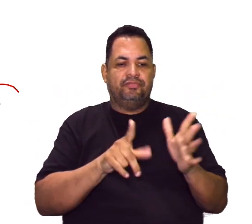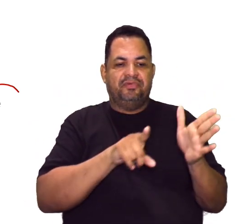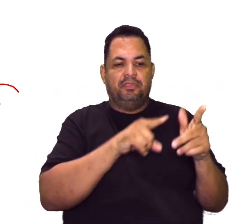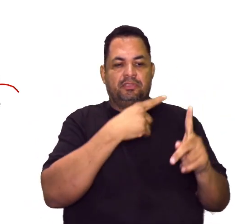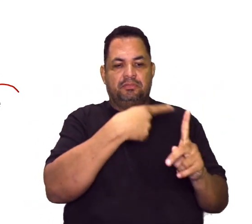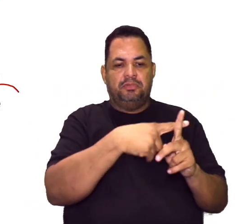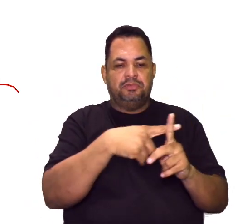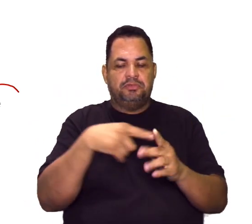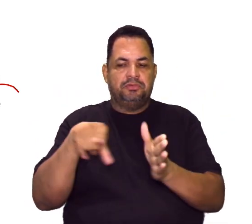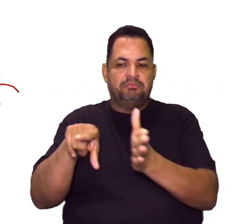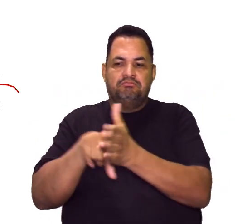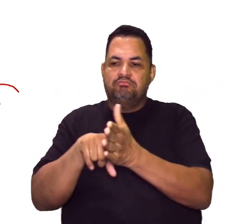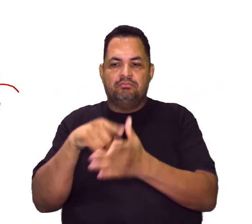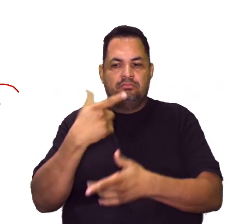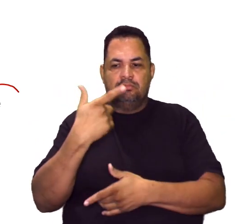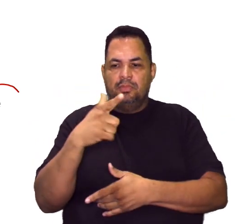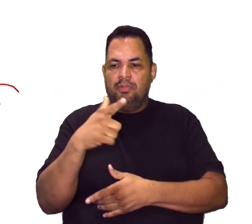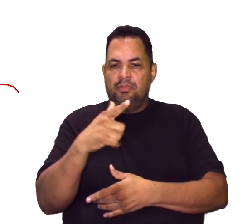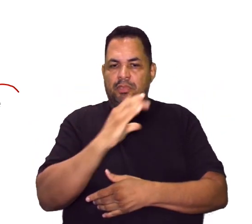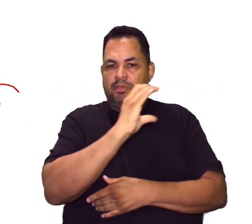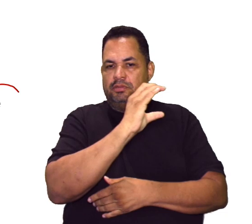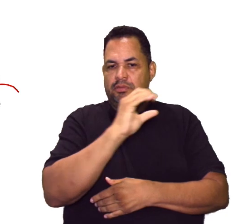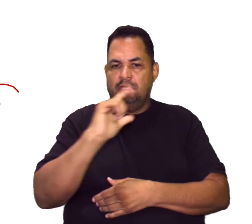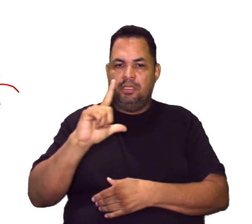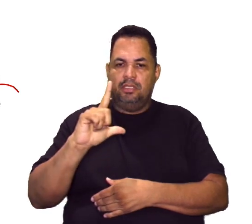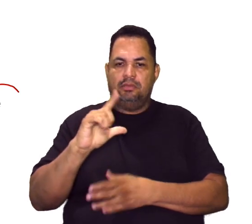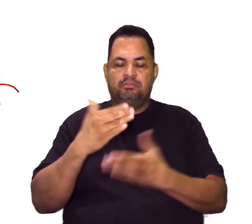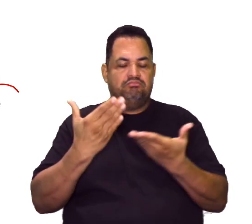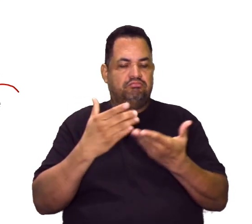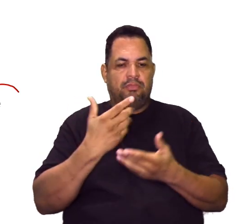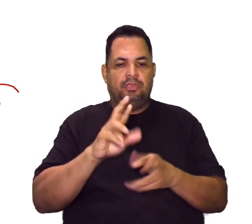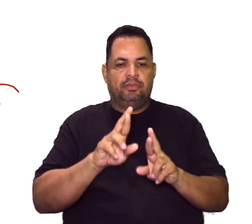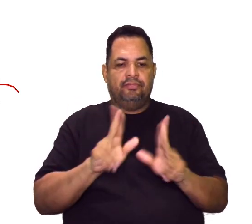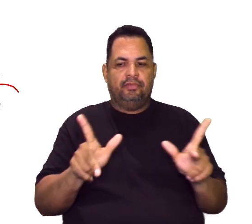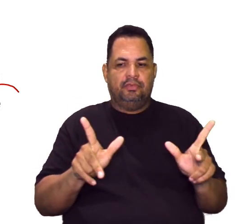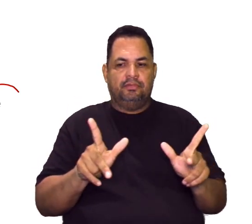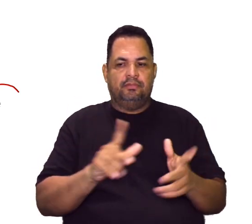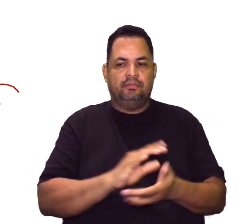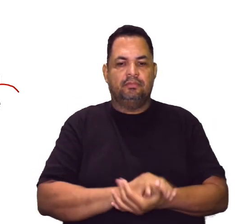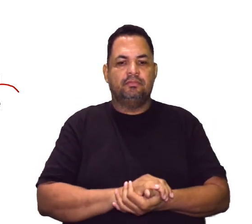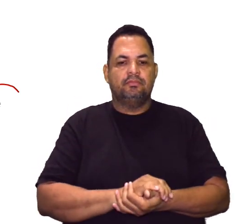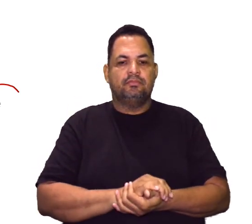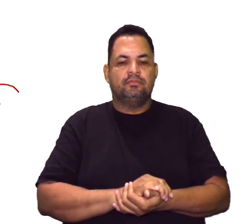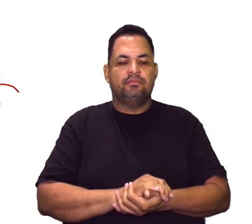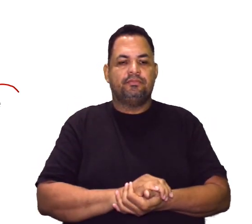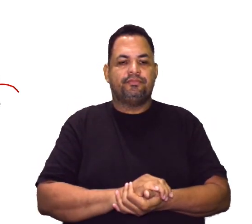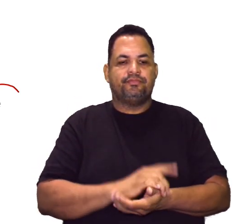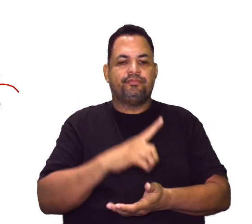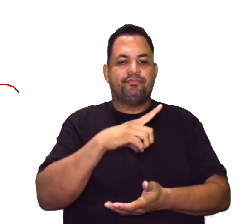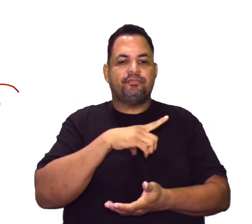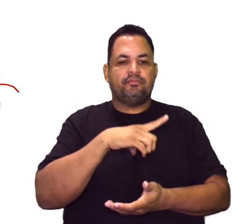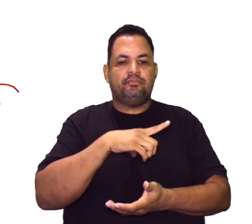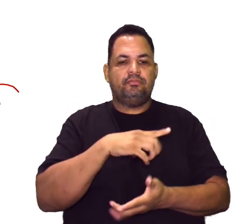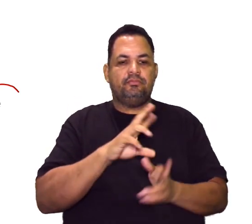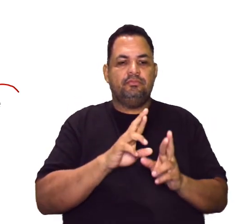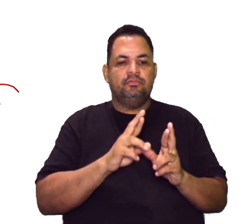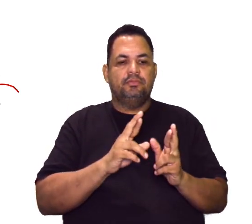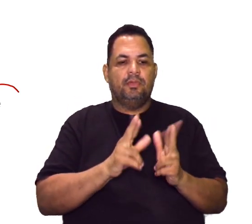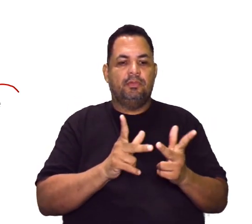polaridade. Lá no HF, o que é que nós vimos? Lá existiu uma diferença de